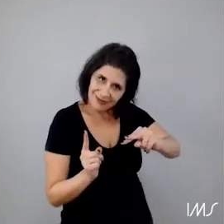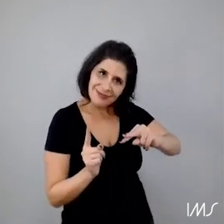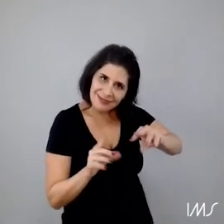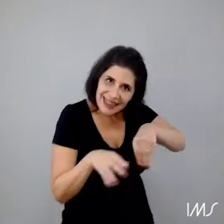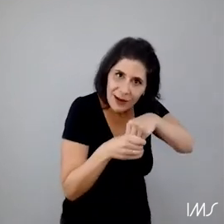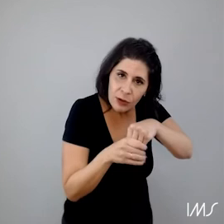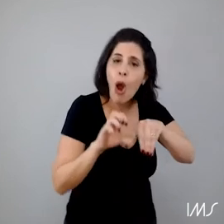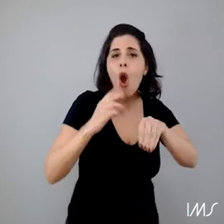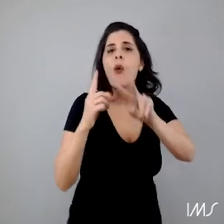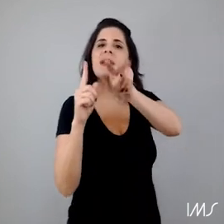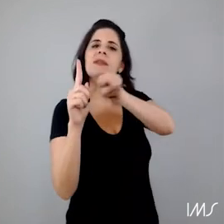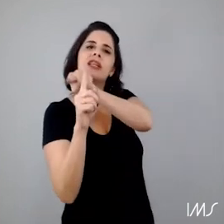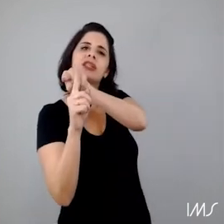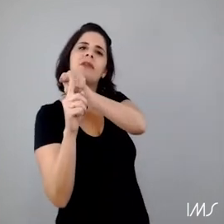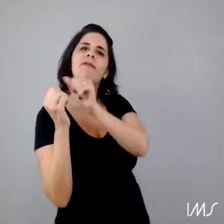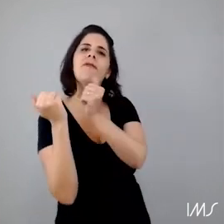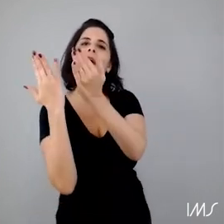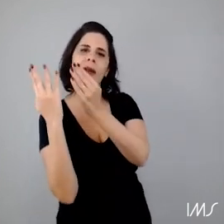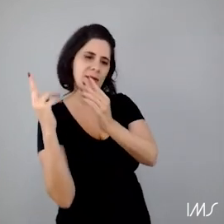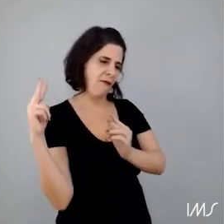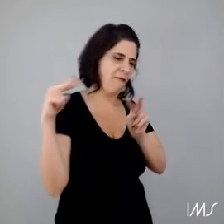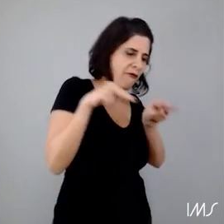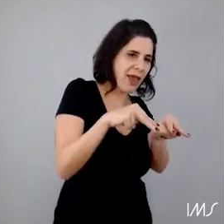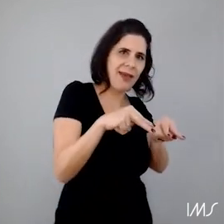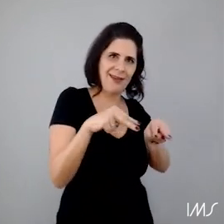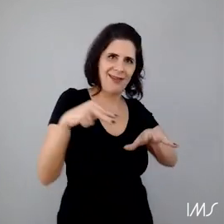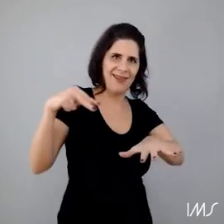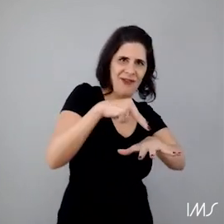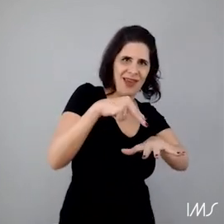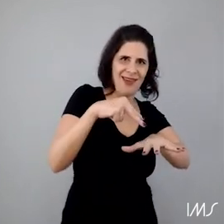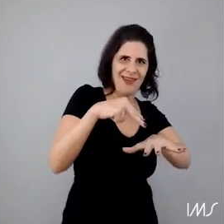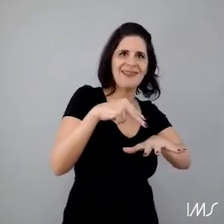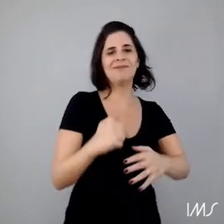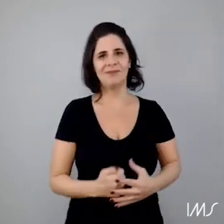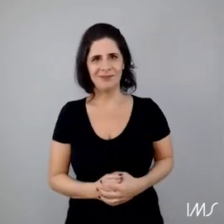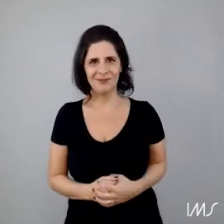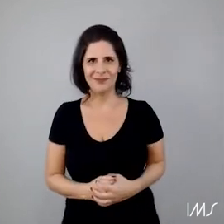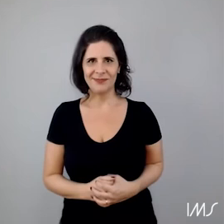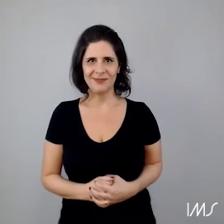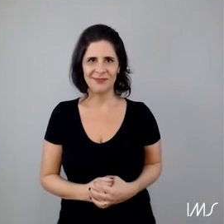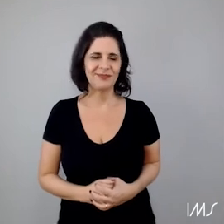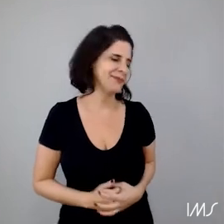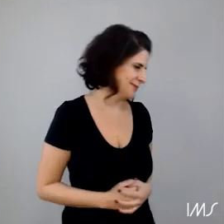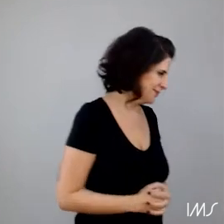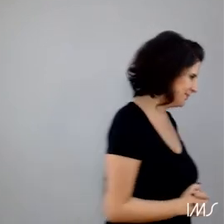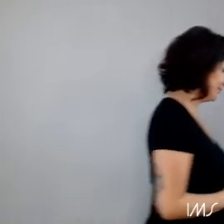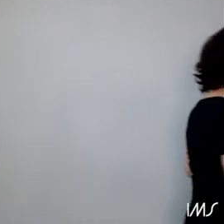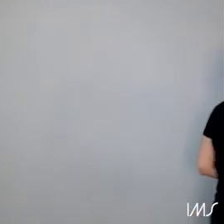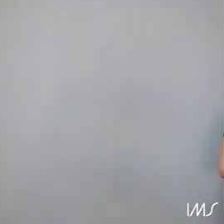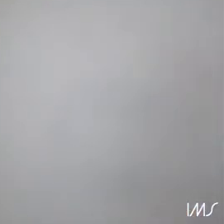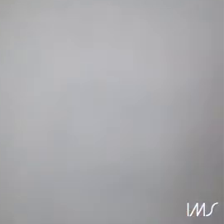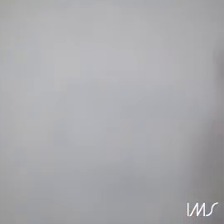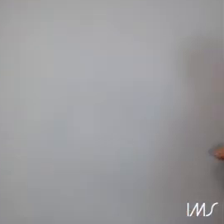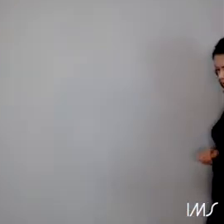Trabalhei nessa área, essa foi a parte da apresentação, e a outra, evidentemente, foi sobre Achille